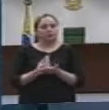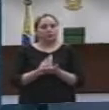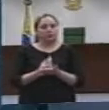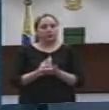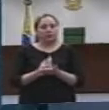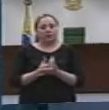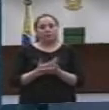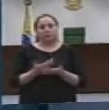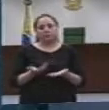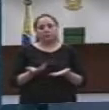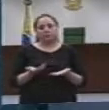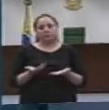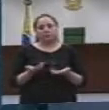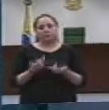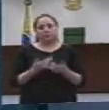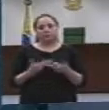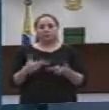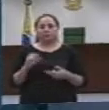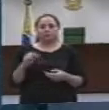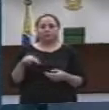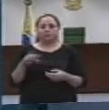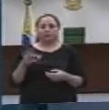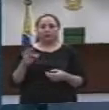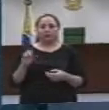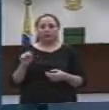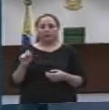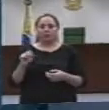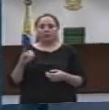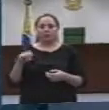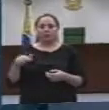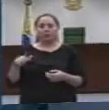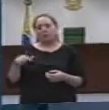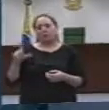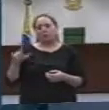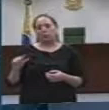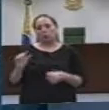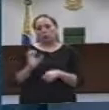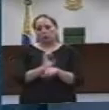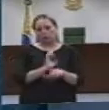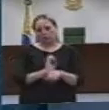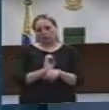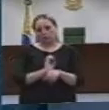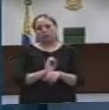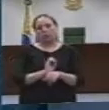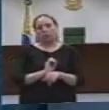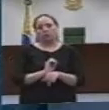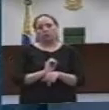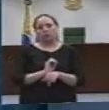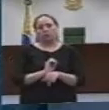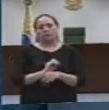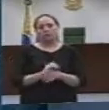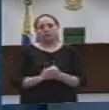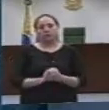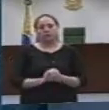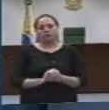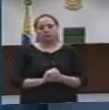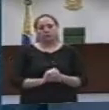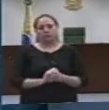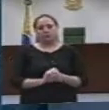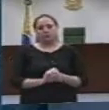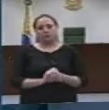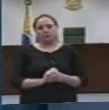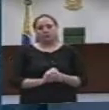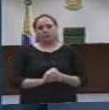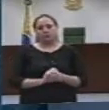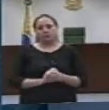E no caso profissional que como eu disse a minoria dos Estados a doutrinação